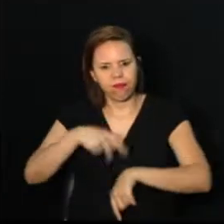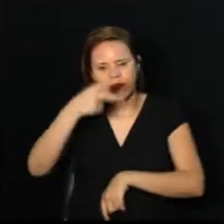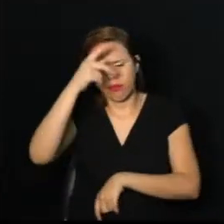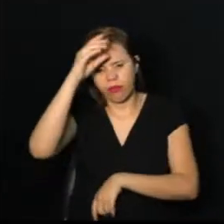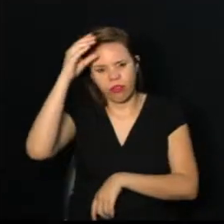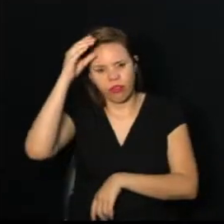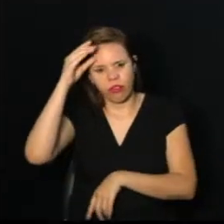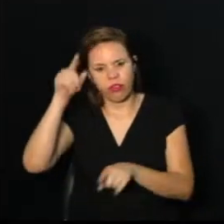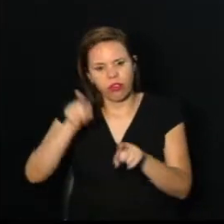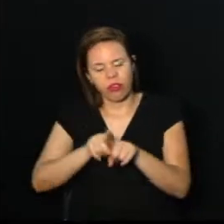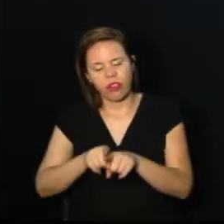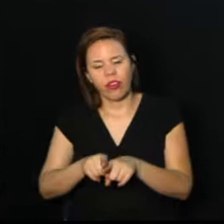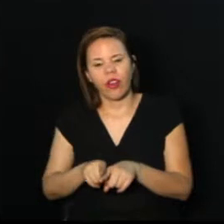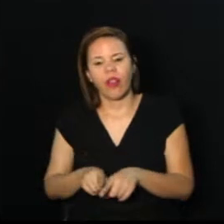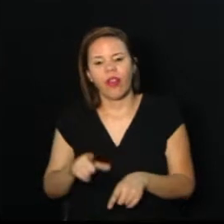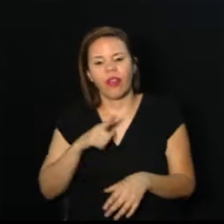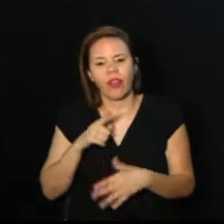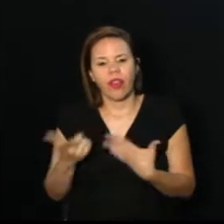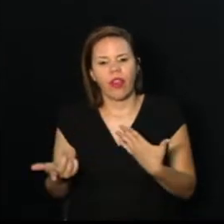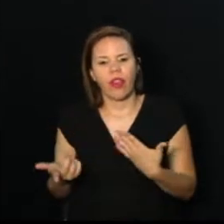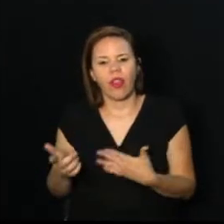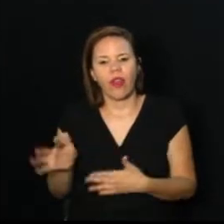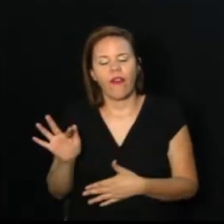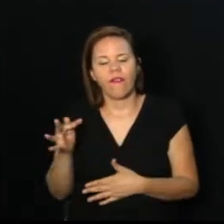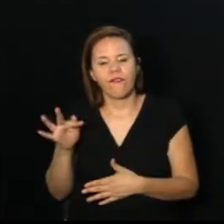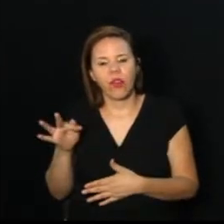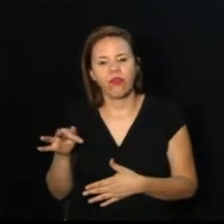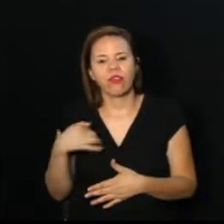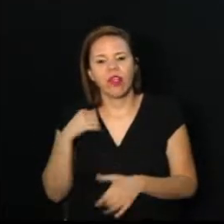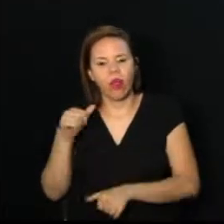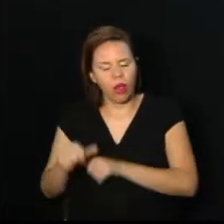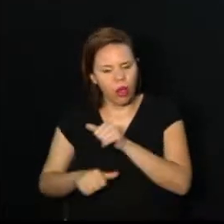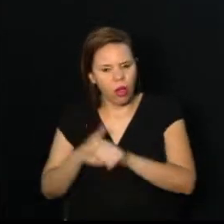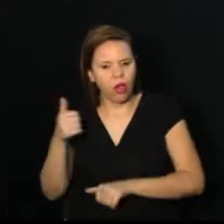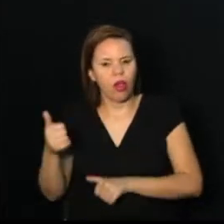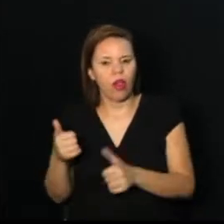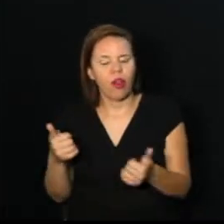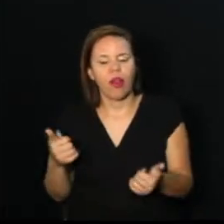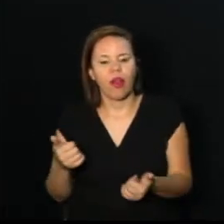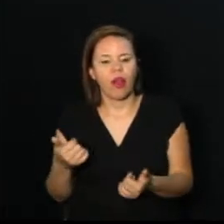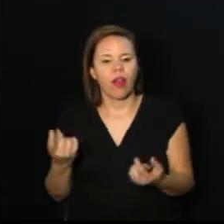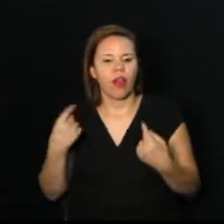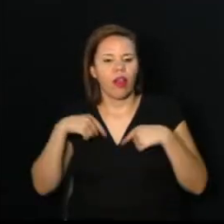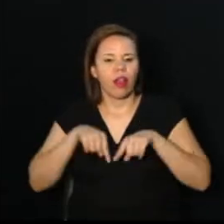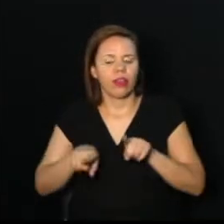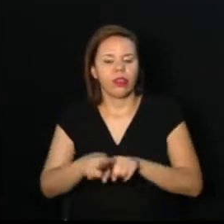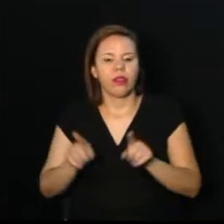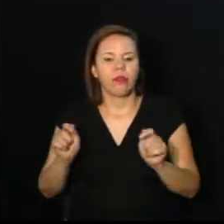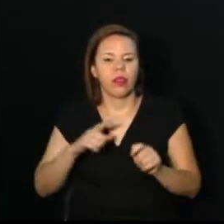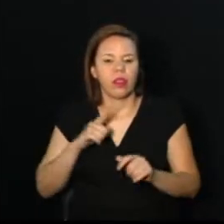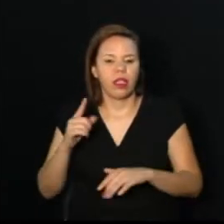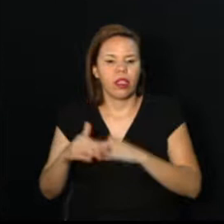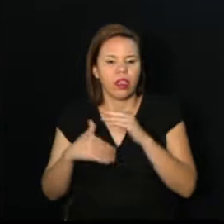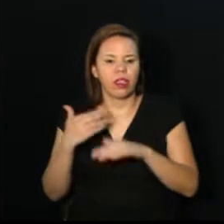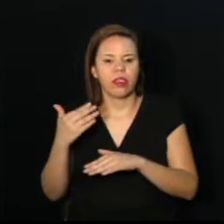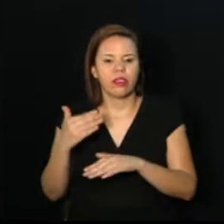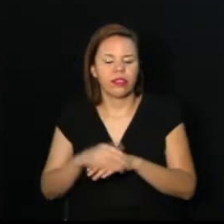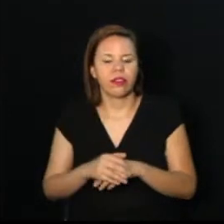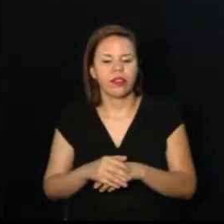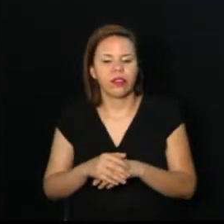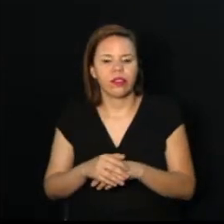uma função biológica alterada, há uma preponderância de